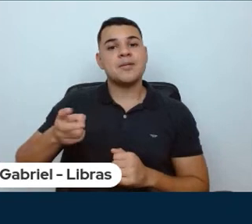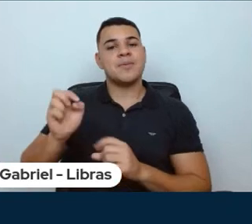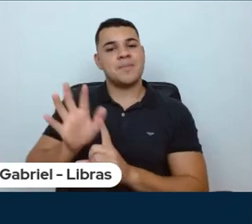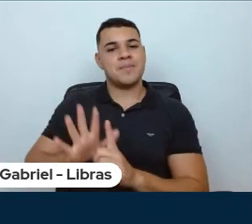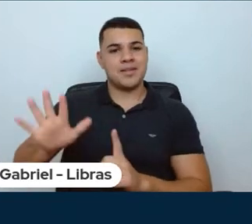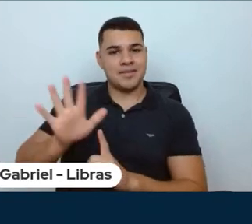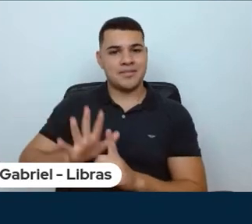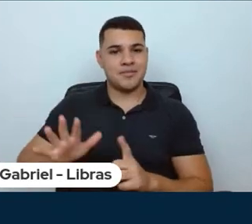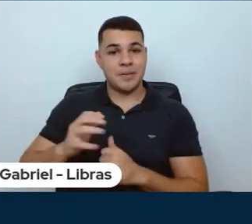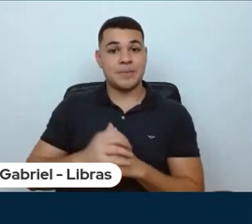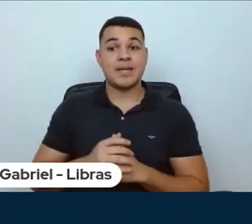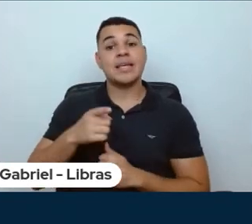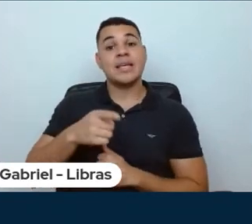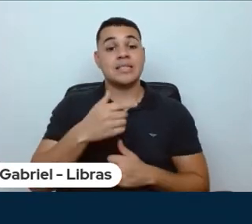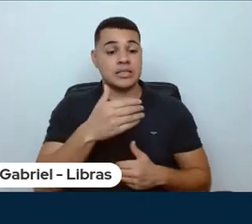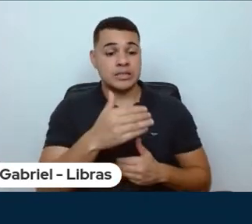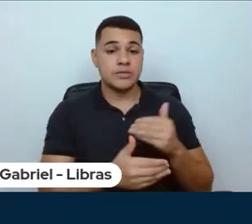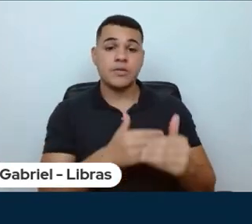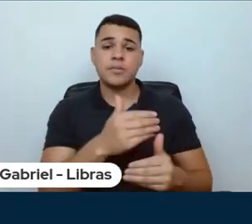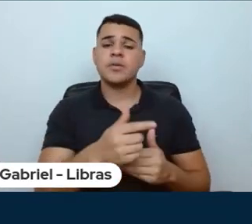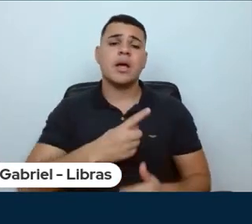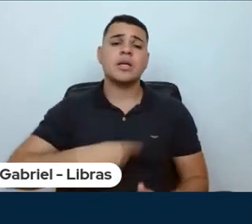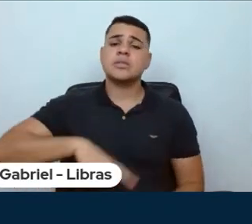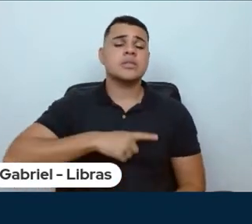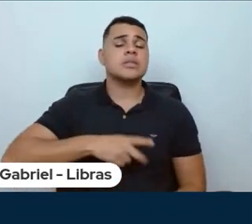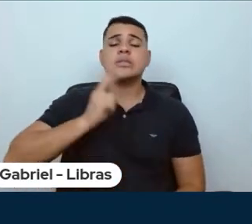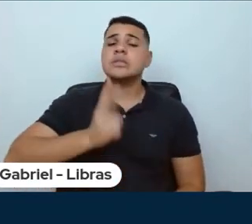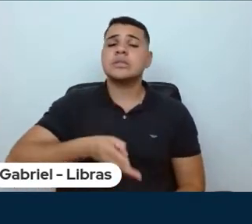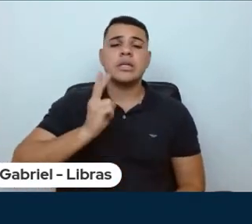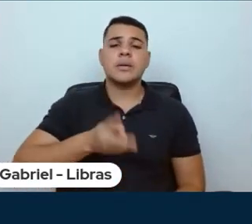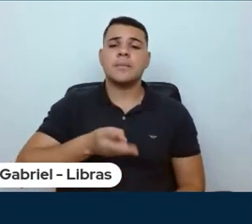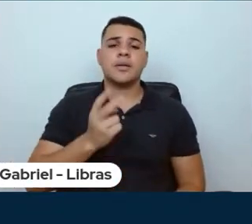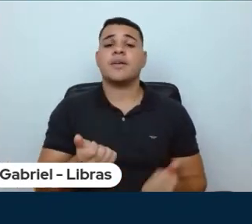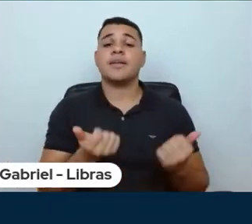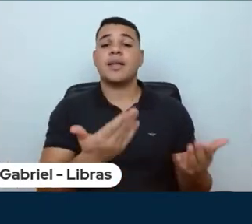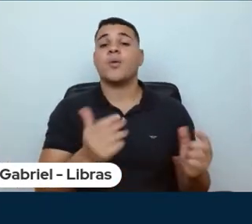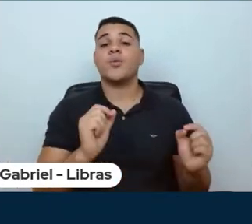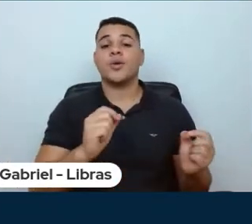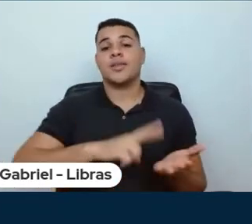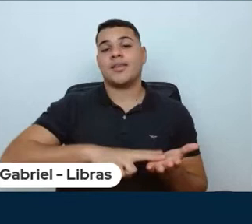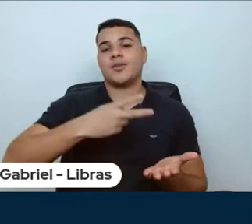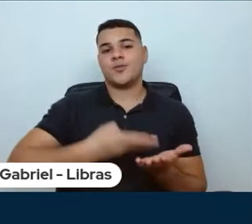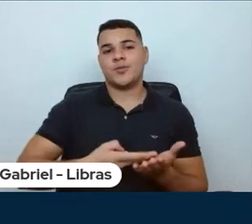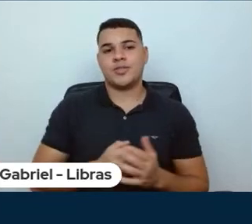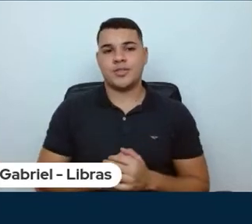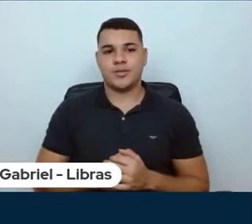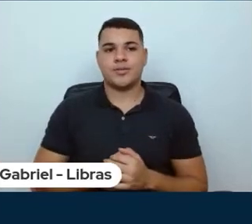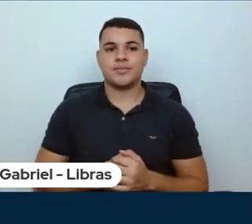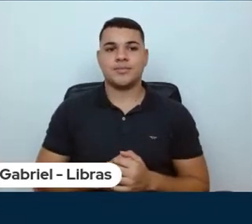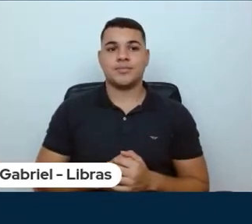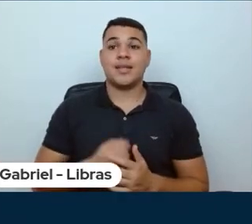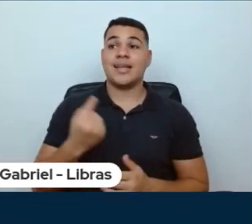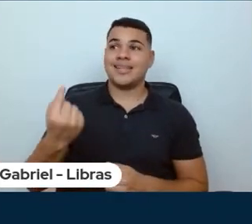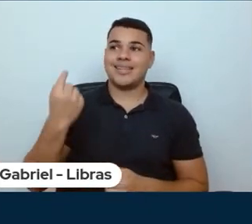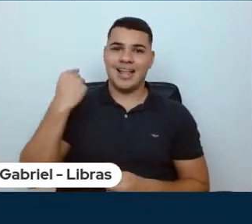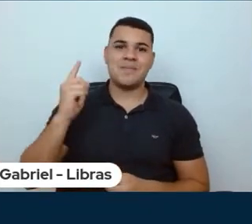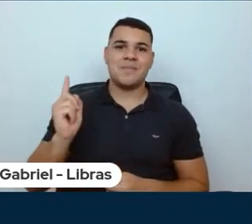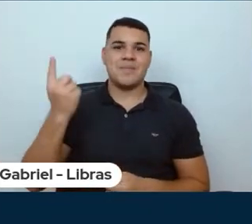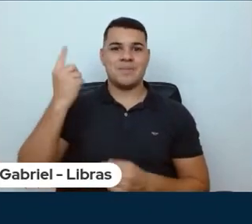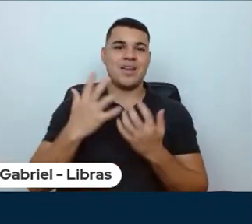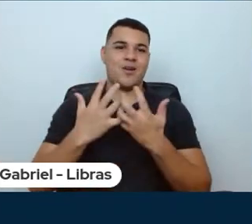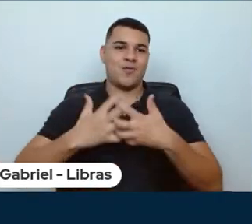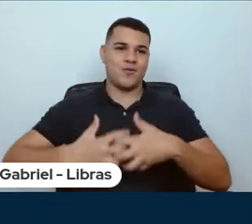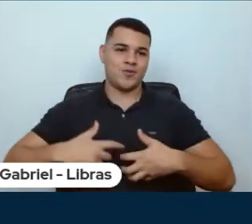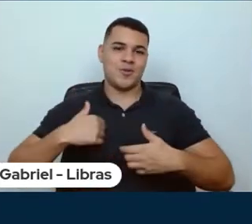desse desenvolvimento, a gente sempre vai trazer para ele traduzido. Então, naquele canal, aquela primeira configuração que eu mostrei para vocês, que é a principal, que